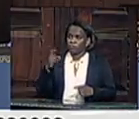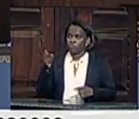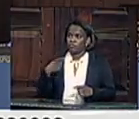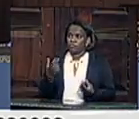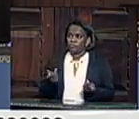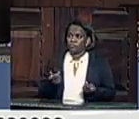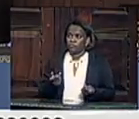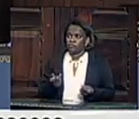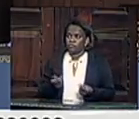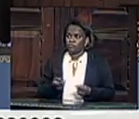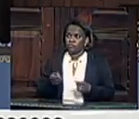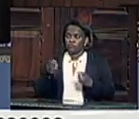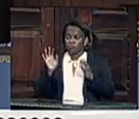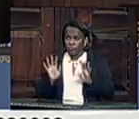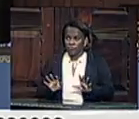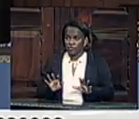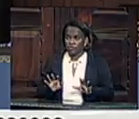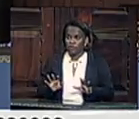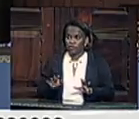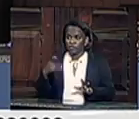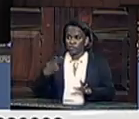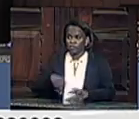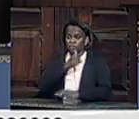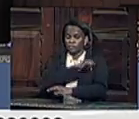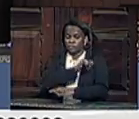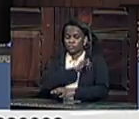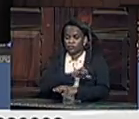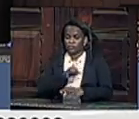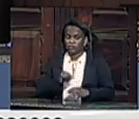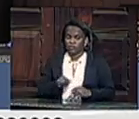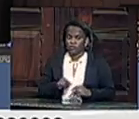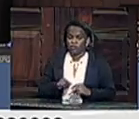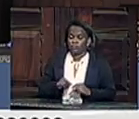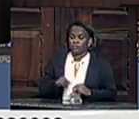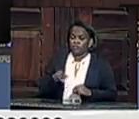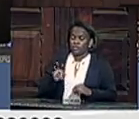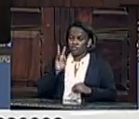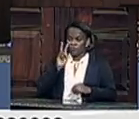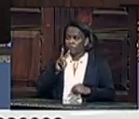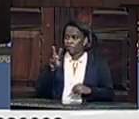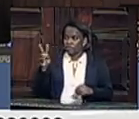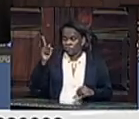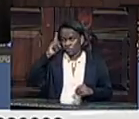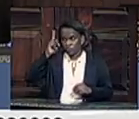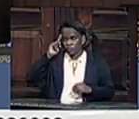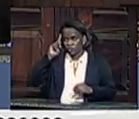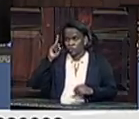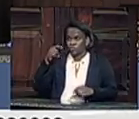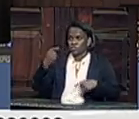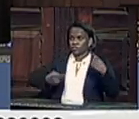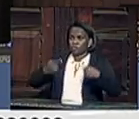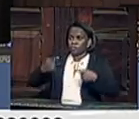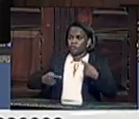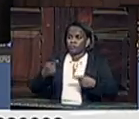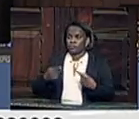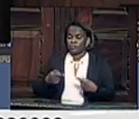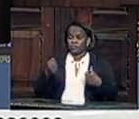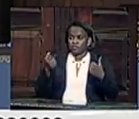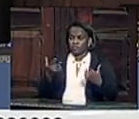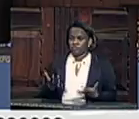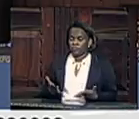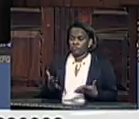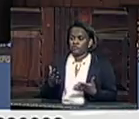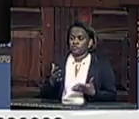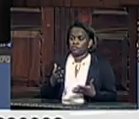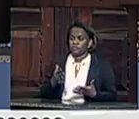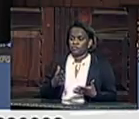altas. Mas, aqui no Rio de Janeiro, a gente tem assistido a essa política que a gente tem chamado de